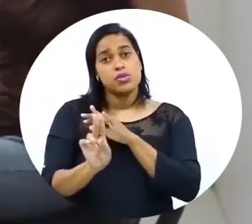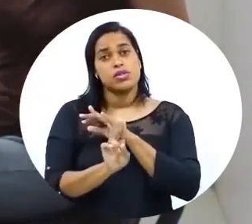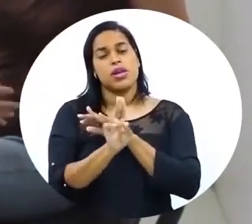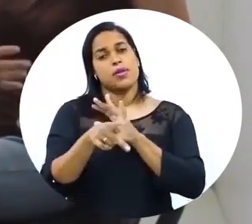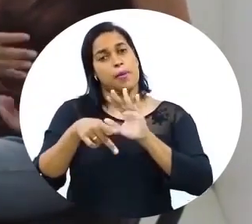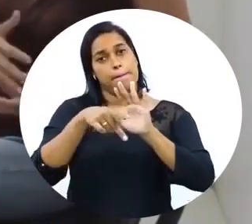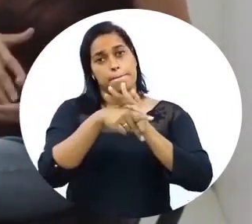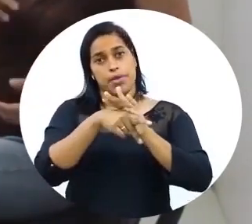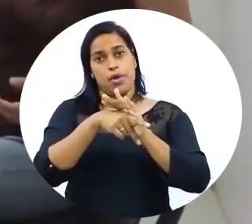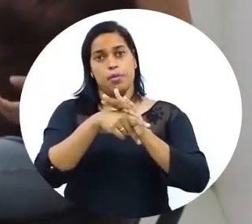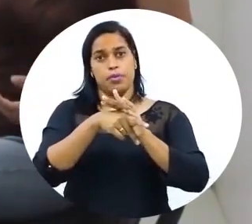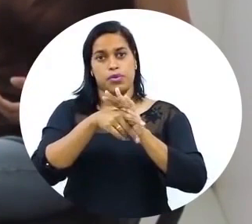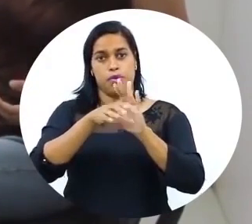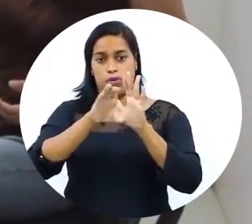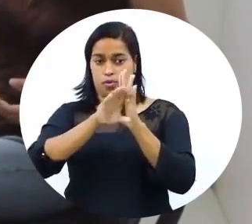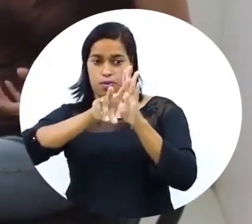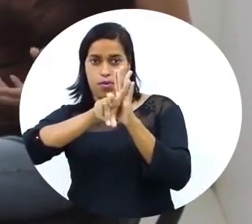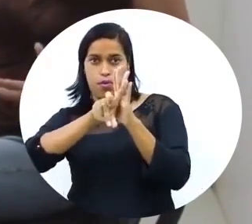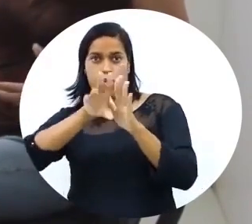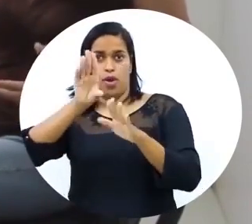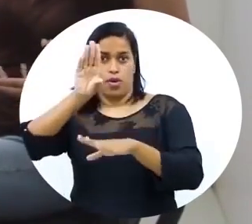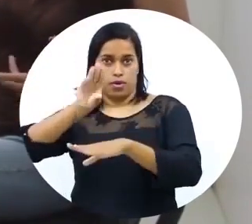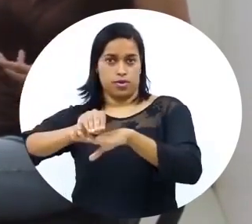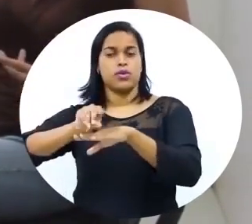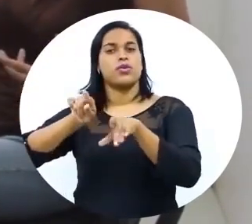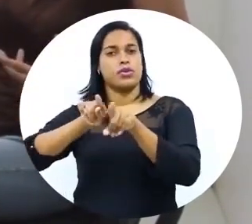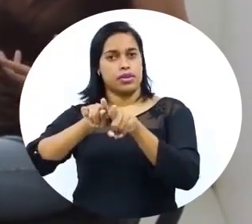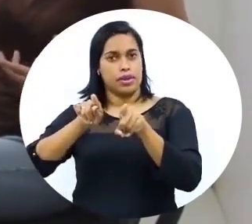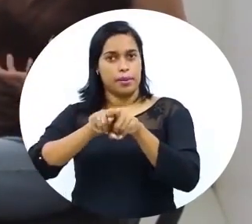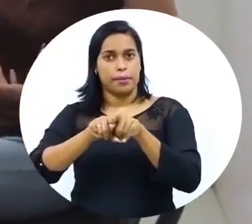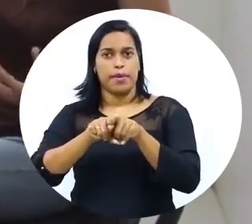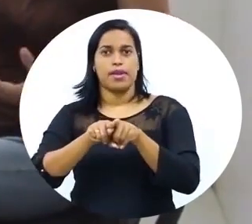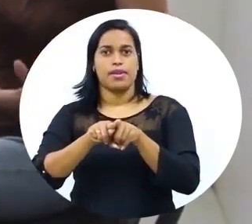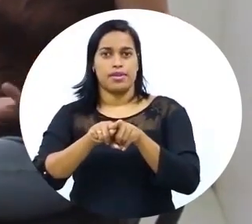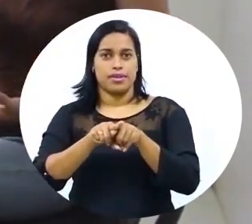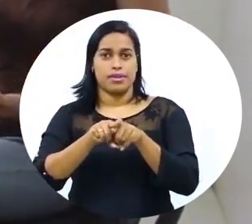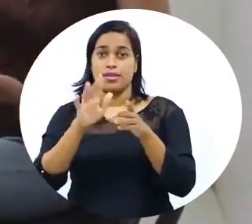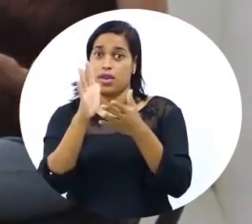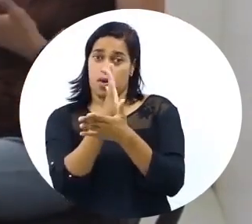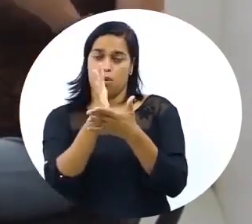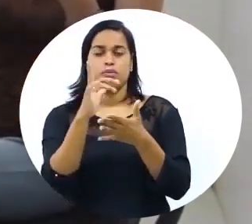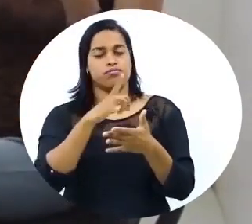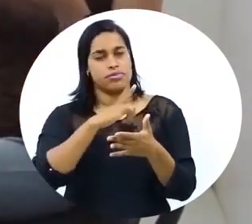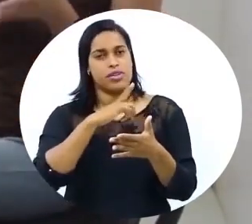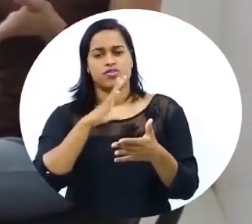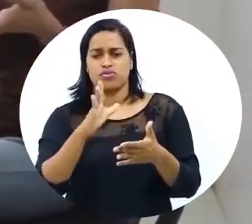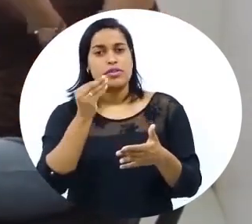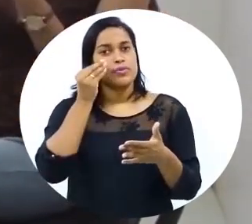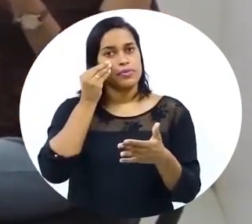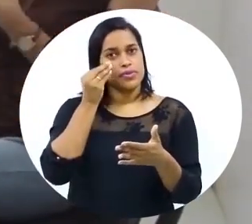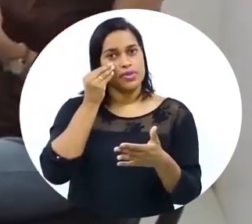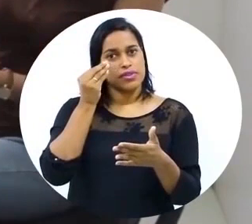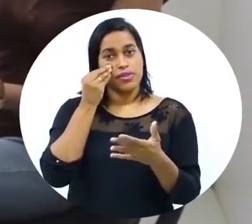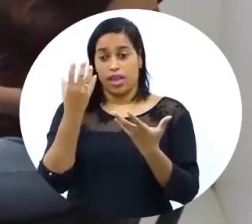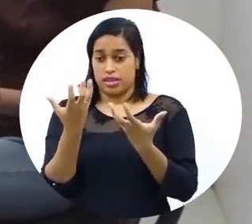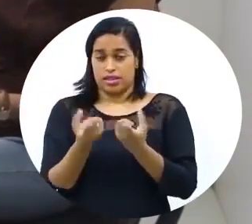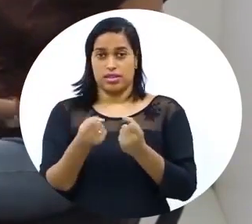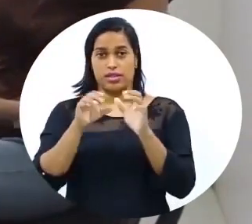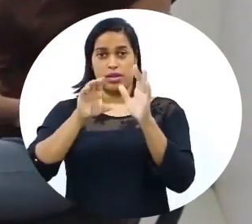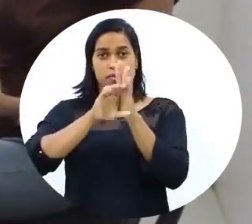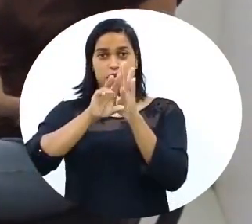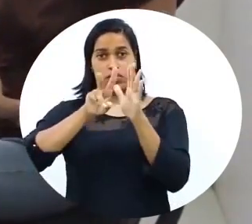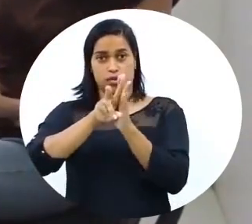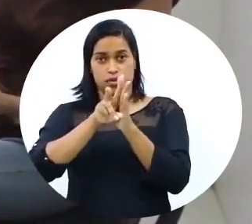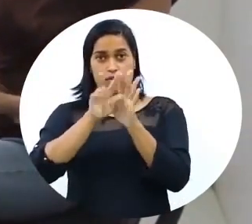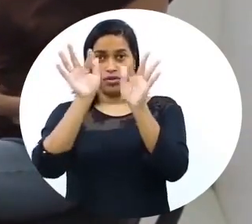de currículos, né? Ou alguns softwares específicos, algum portal, onde ela já recebe o currículo dentro